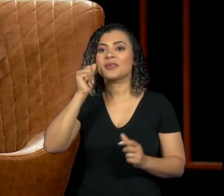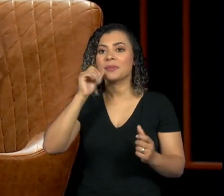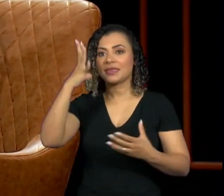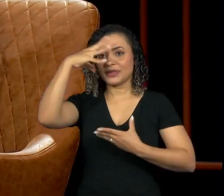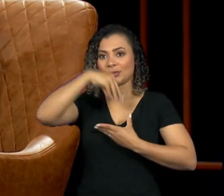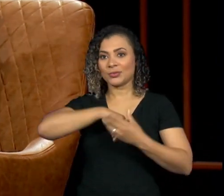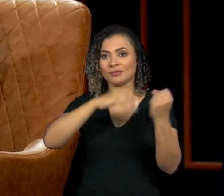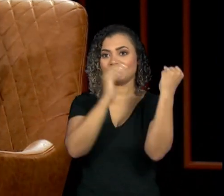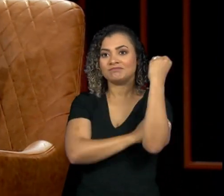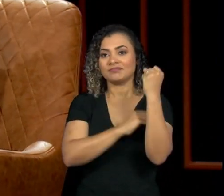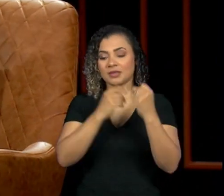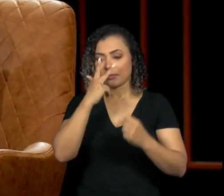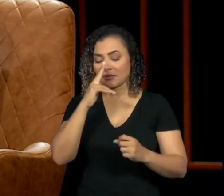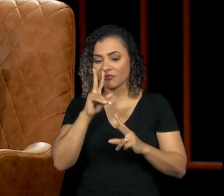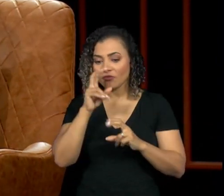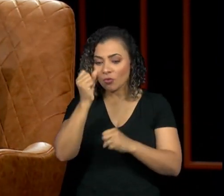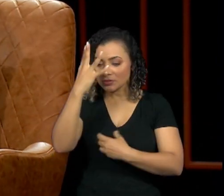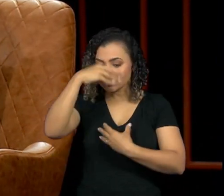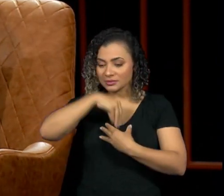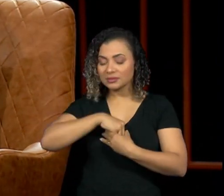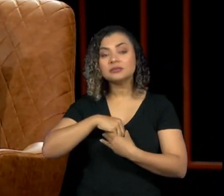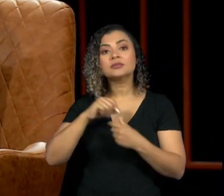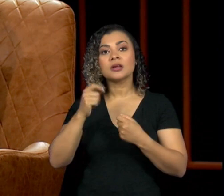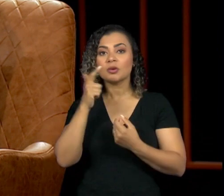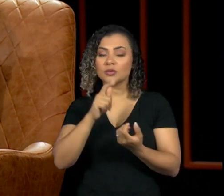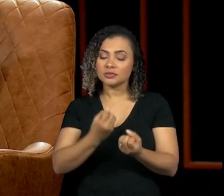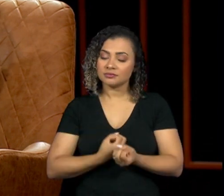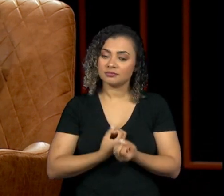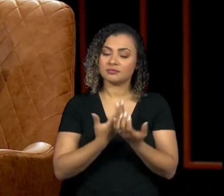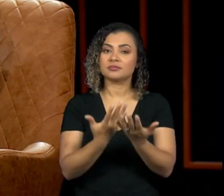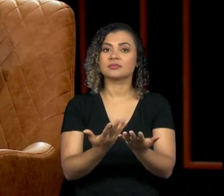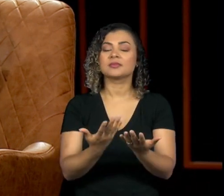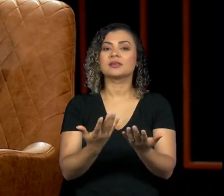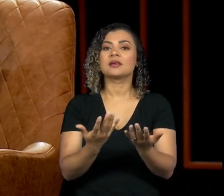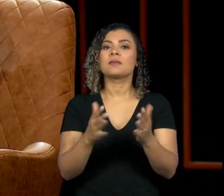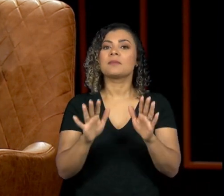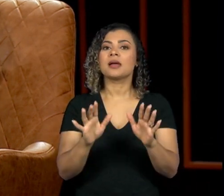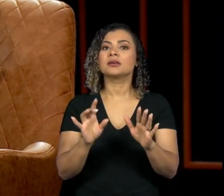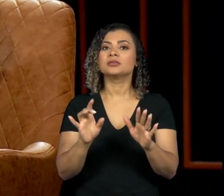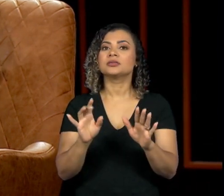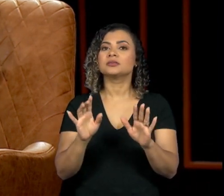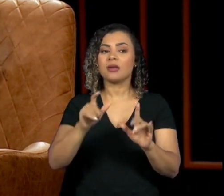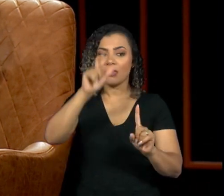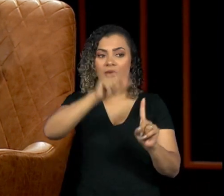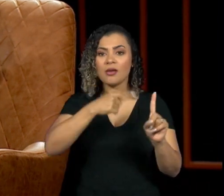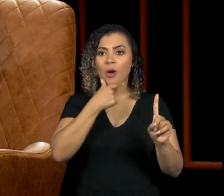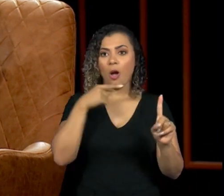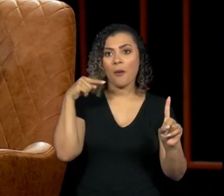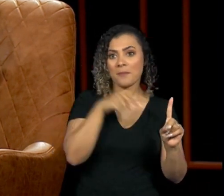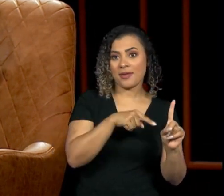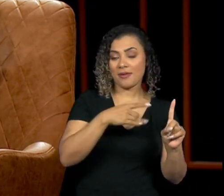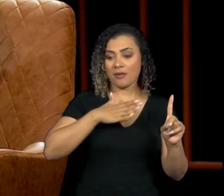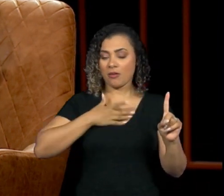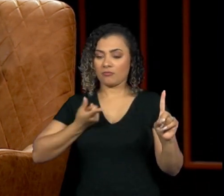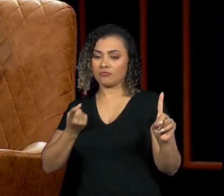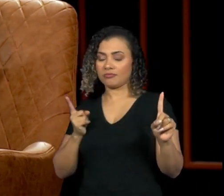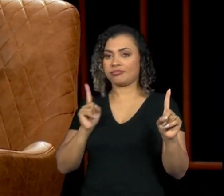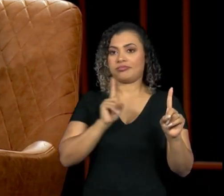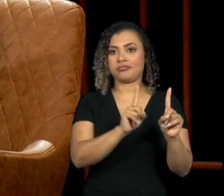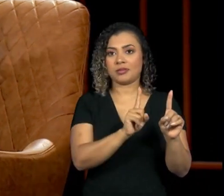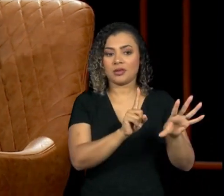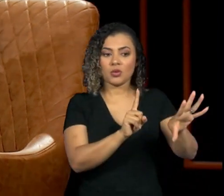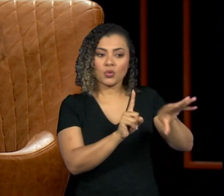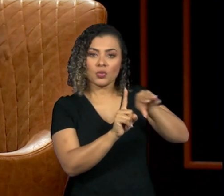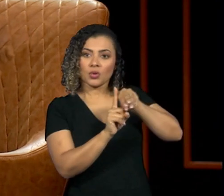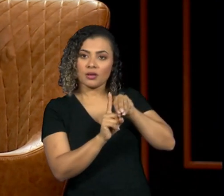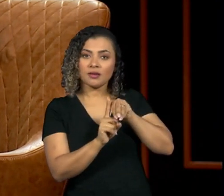mesmo, de ter uma compreensão dessa obra num lugar outro, que não do próprio Belchior, né? Que dizia, meu